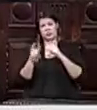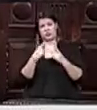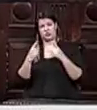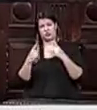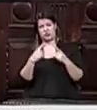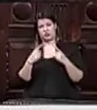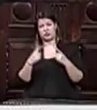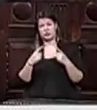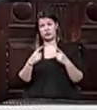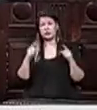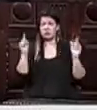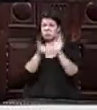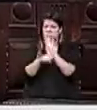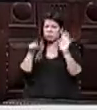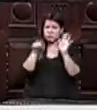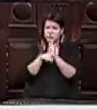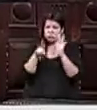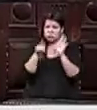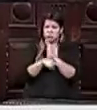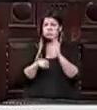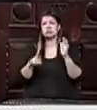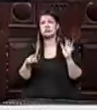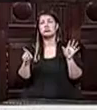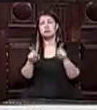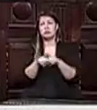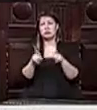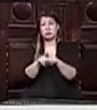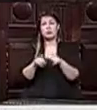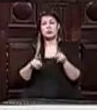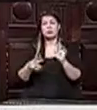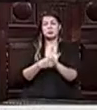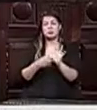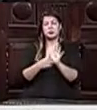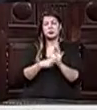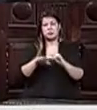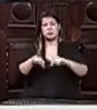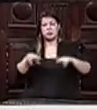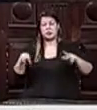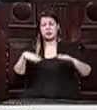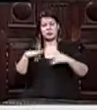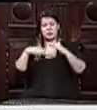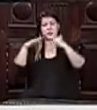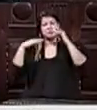Questionados, contestados ou acrescentados de alguma proposta de aperfeiçoamento, mas